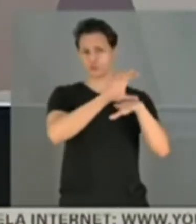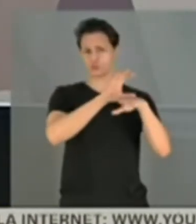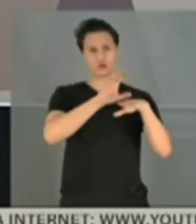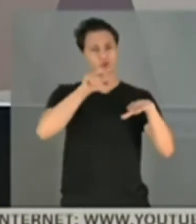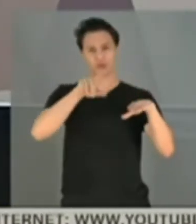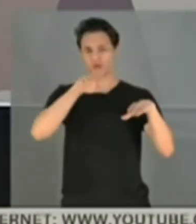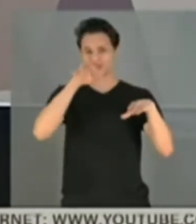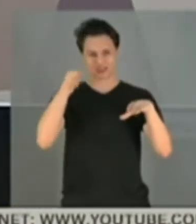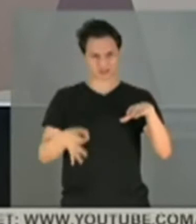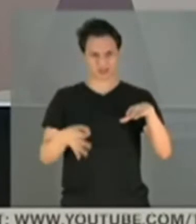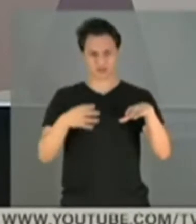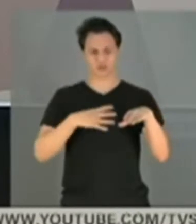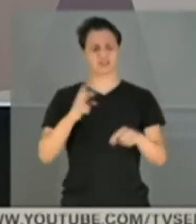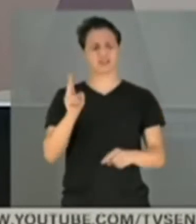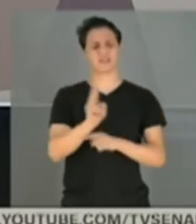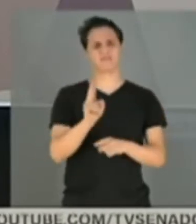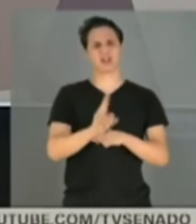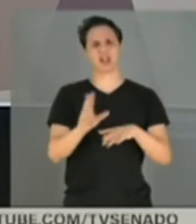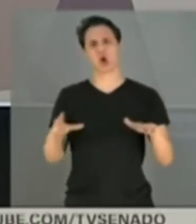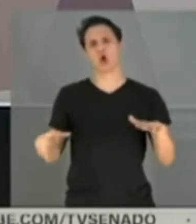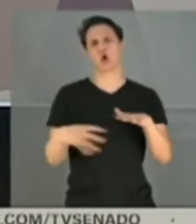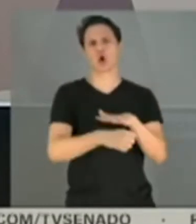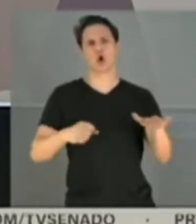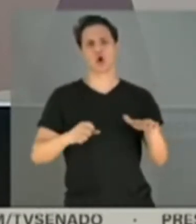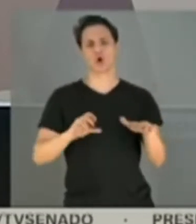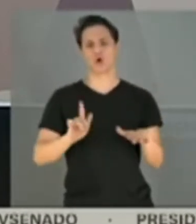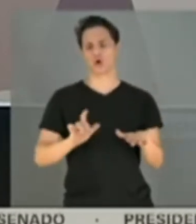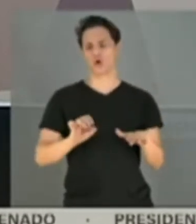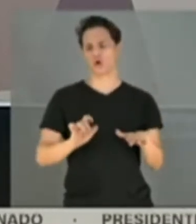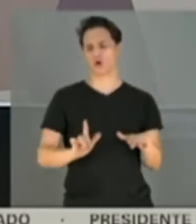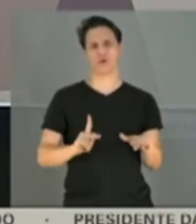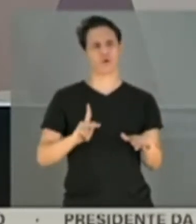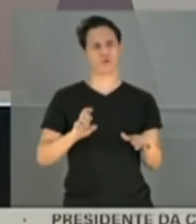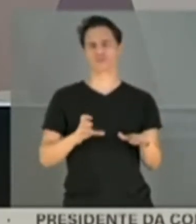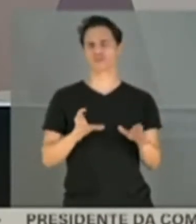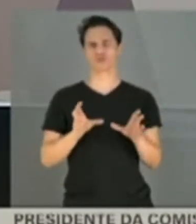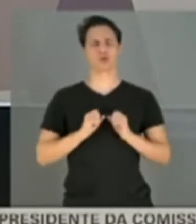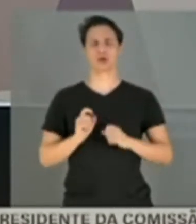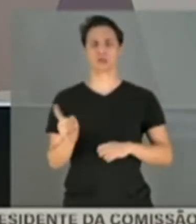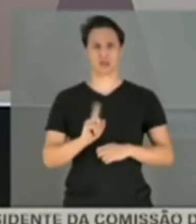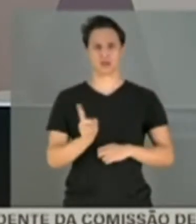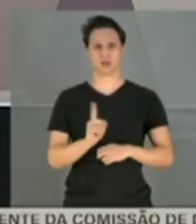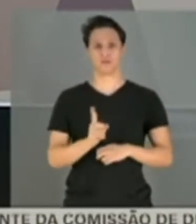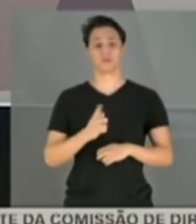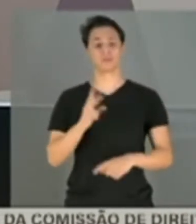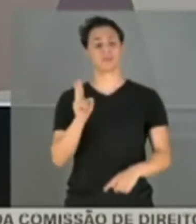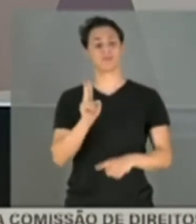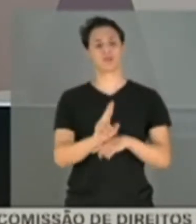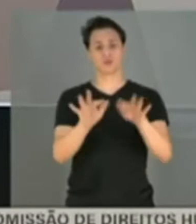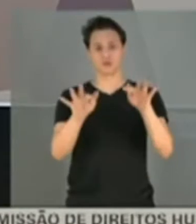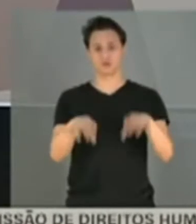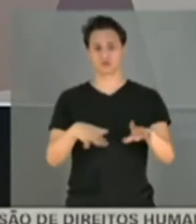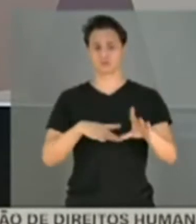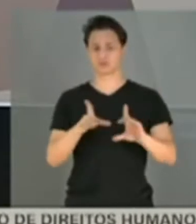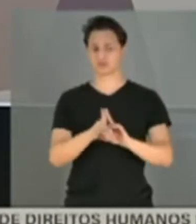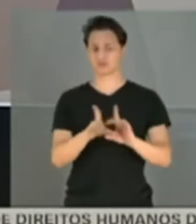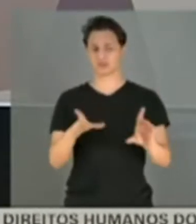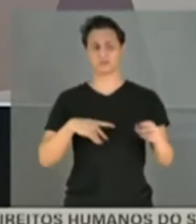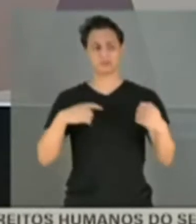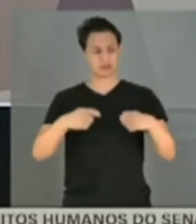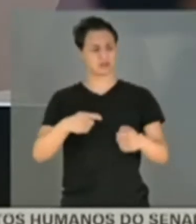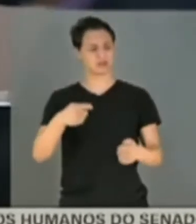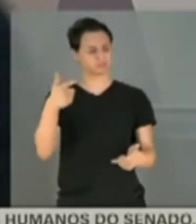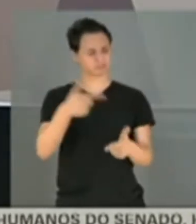golpe não é aceitável. E defender o fim da democracia precisa ser punido com rigor da